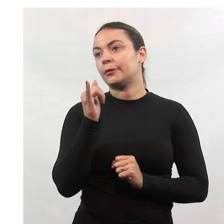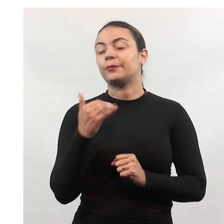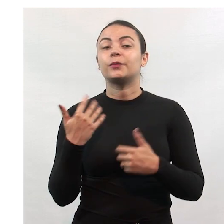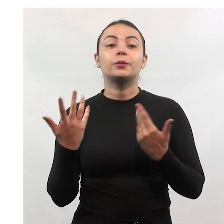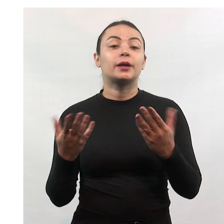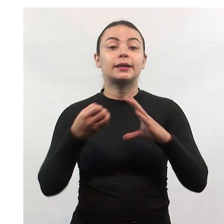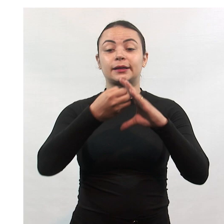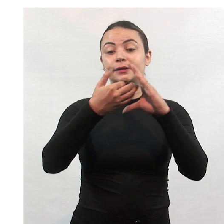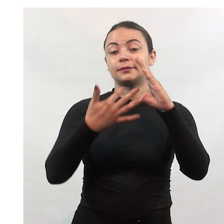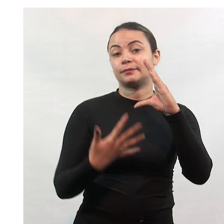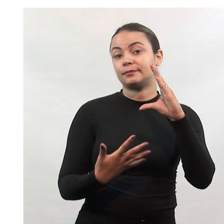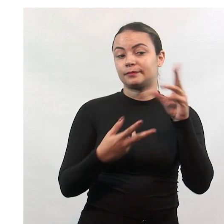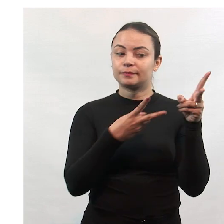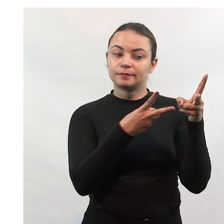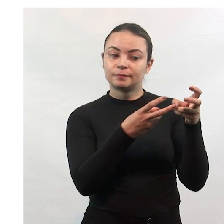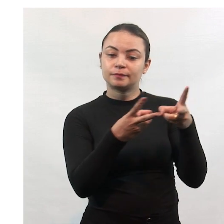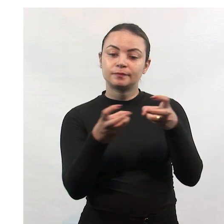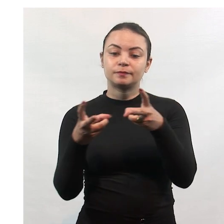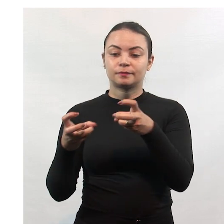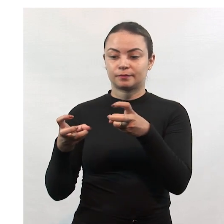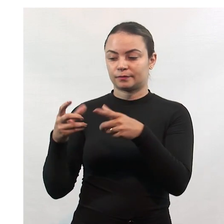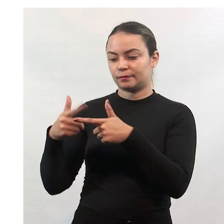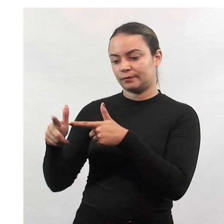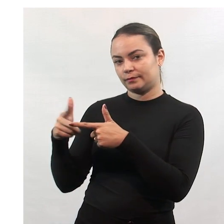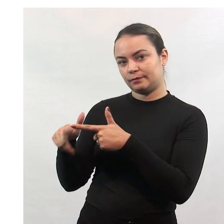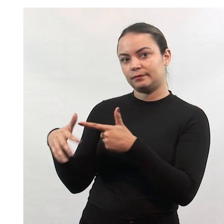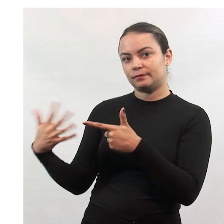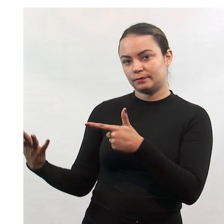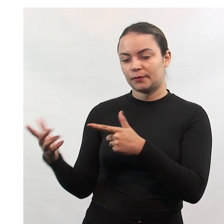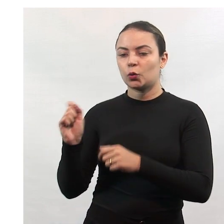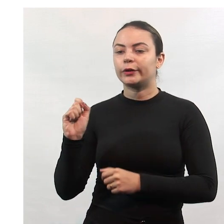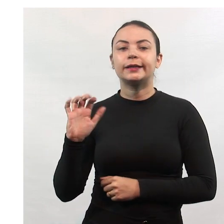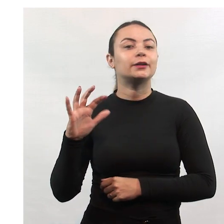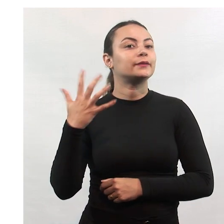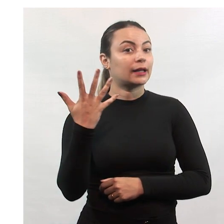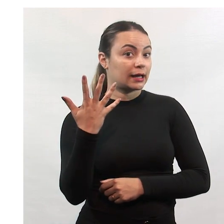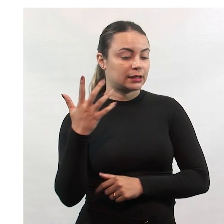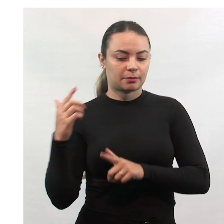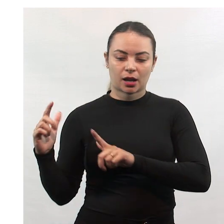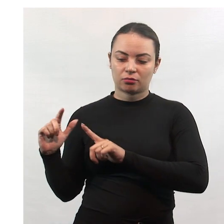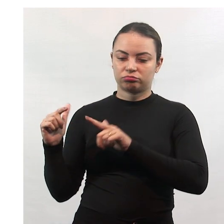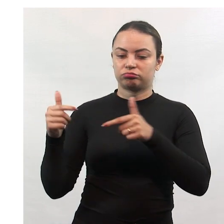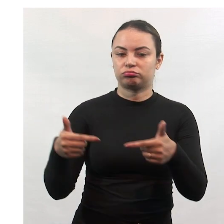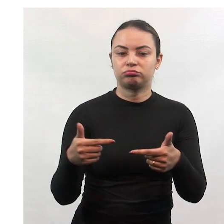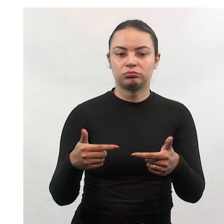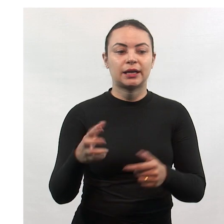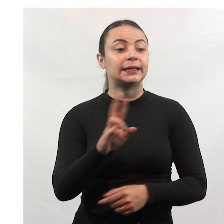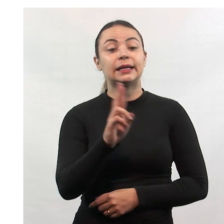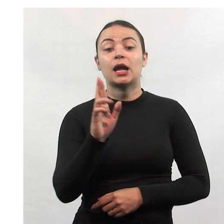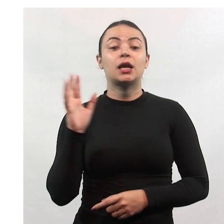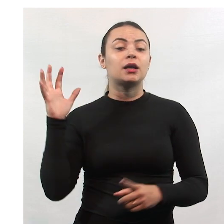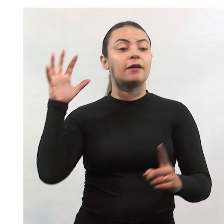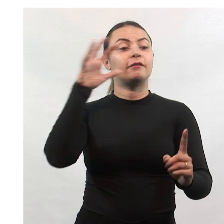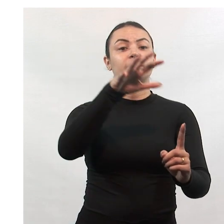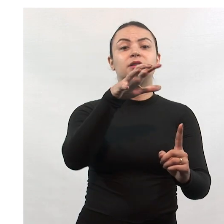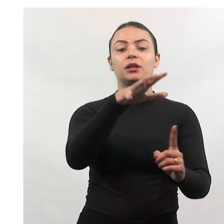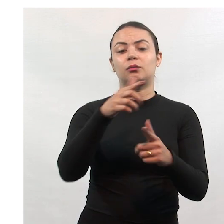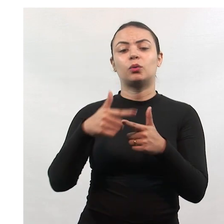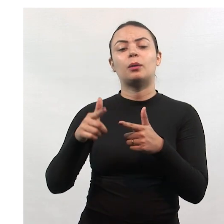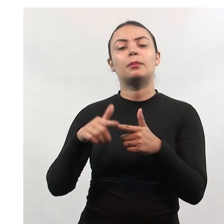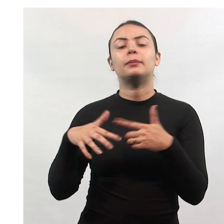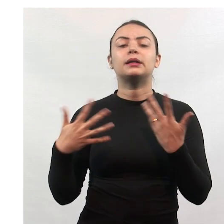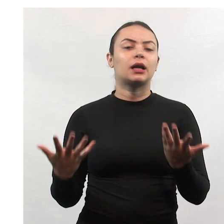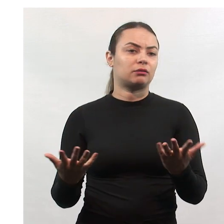que acontece, né, para que esse fato se manifeste e de que forma ele se manifeste. Quem é afetado